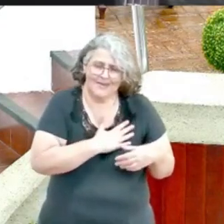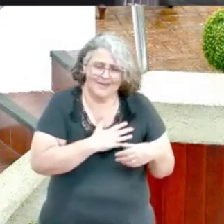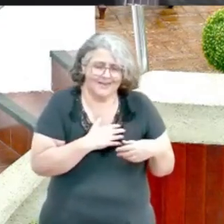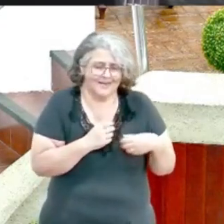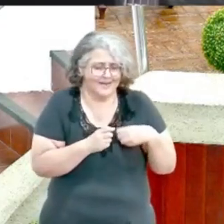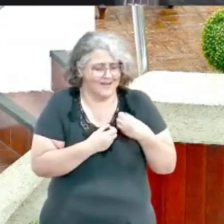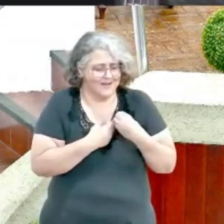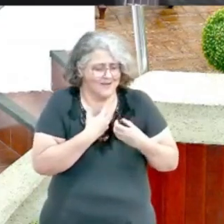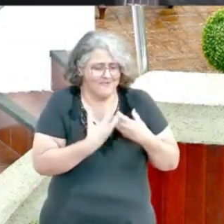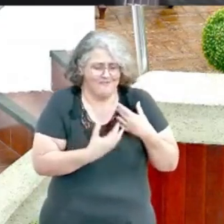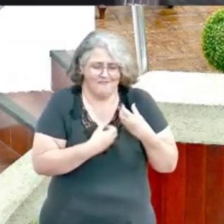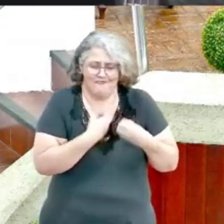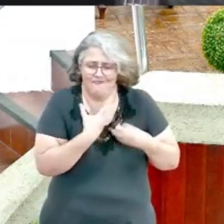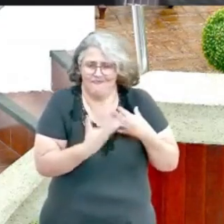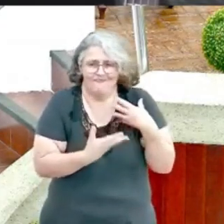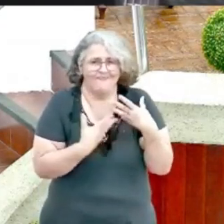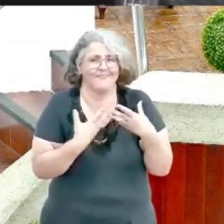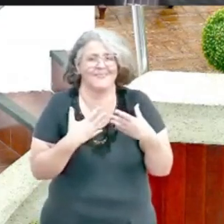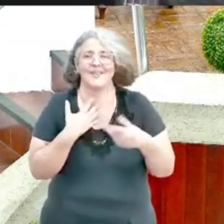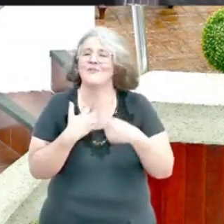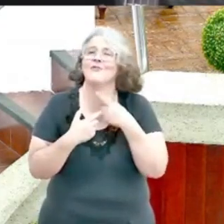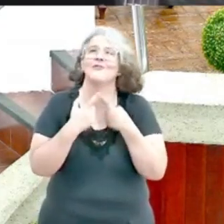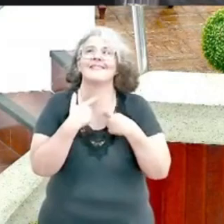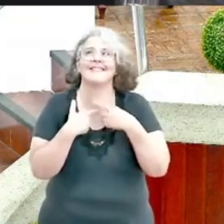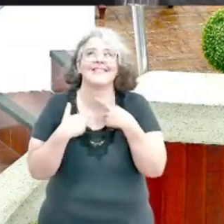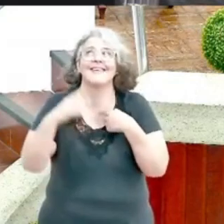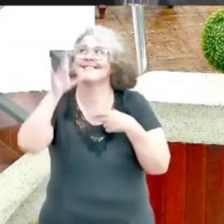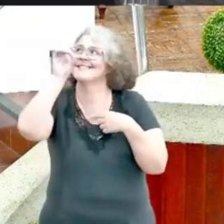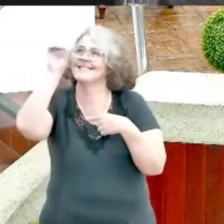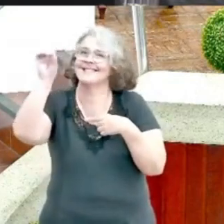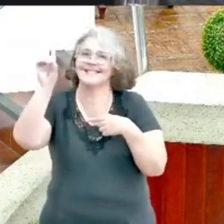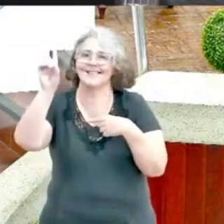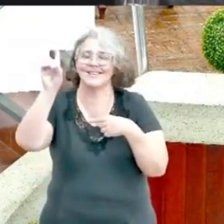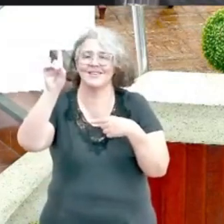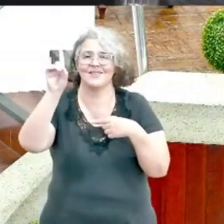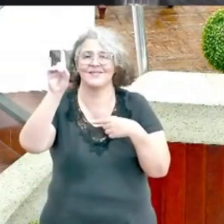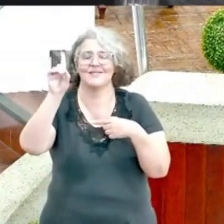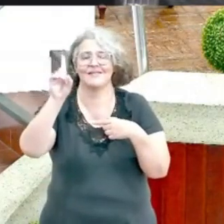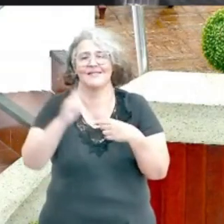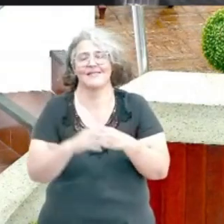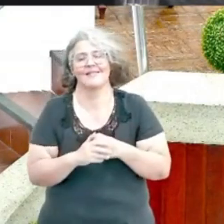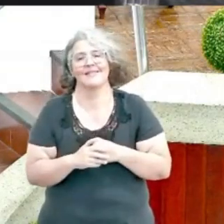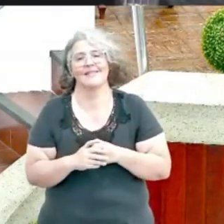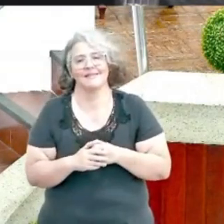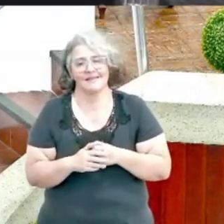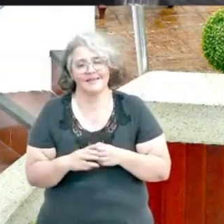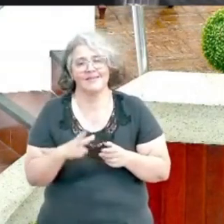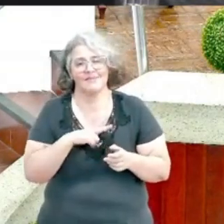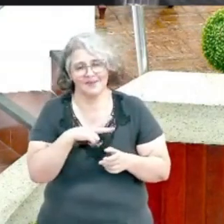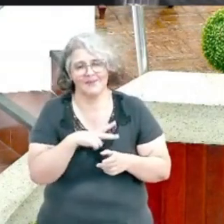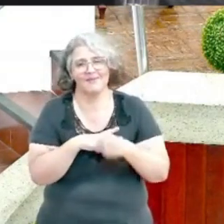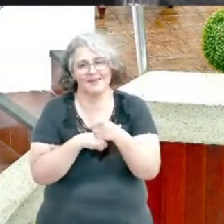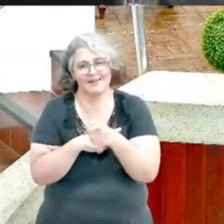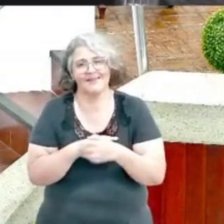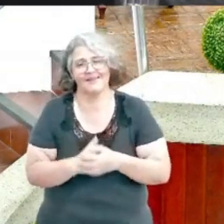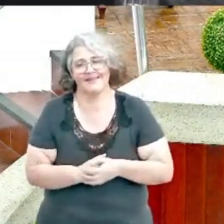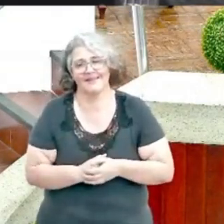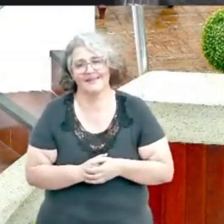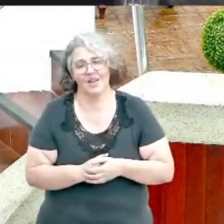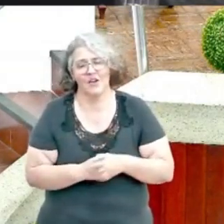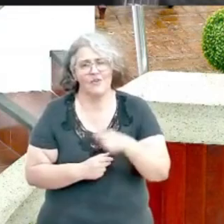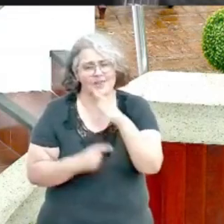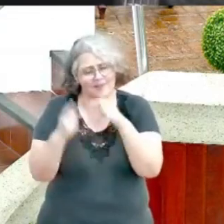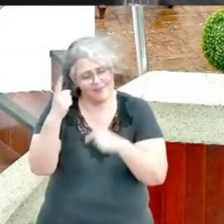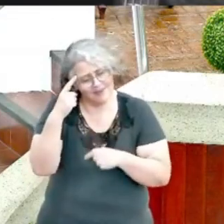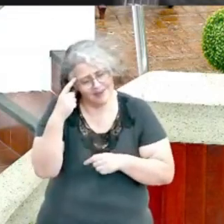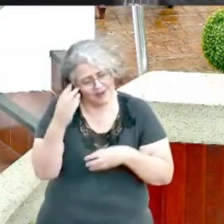demonstrar este amor e este desejo de vê-los pessoalmente? Você já está pensando em como